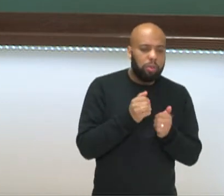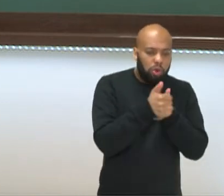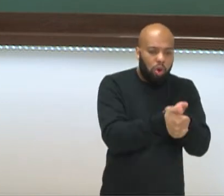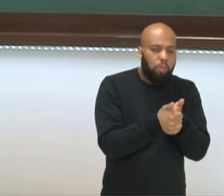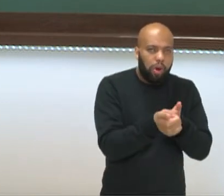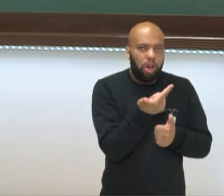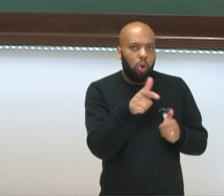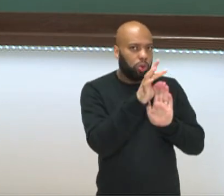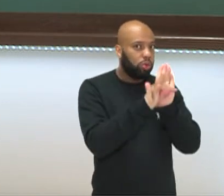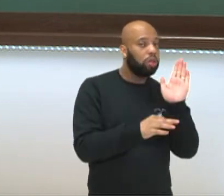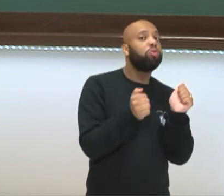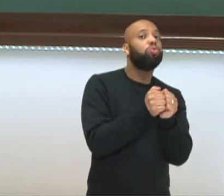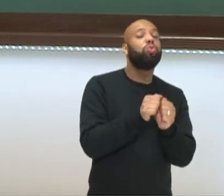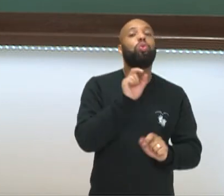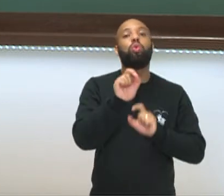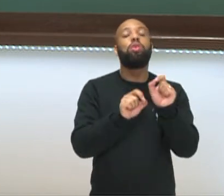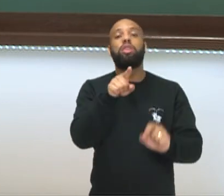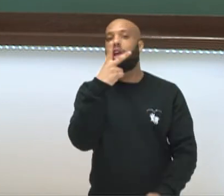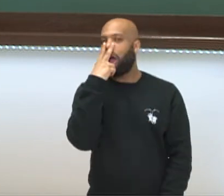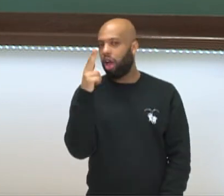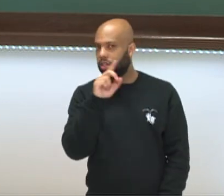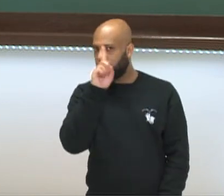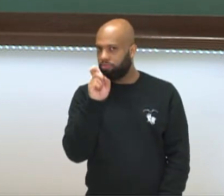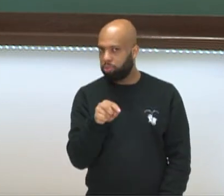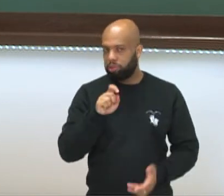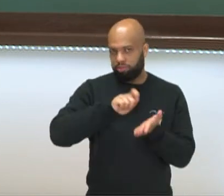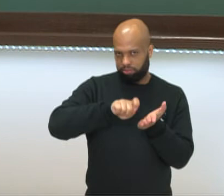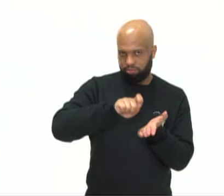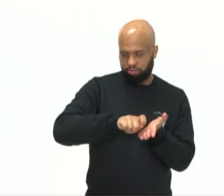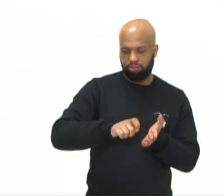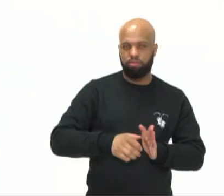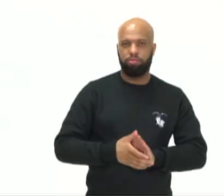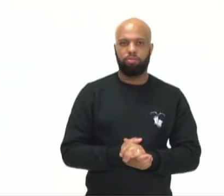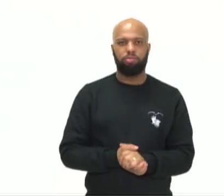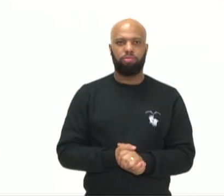texto maior? O que você acha? Anote no seu caderno e eu já retorno.